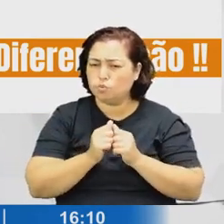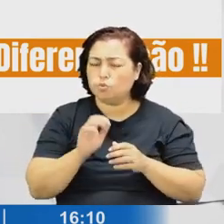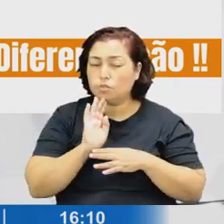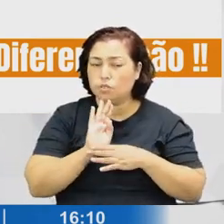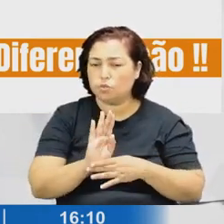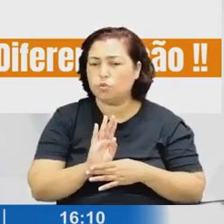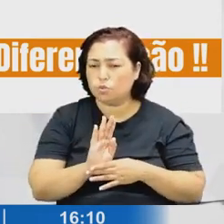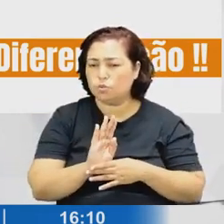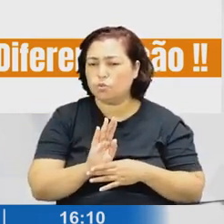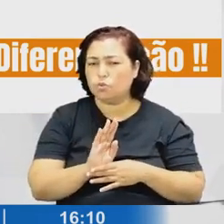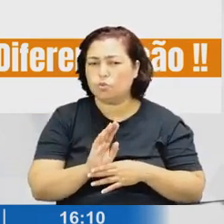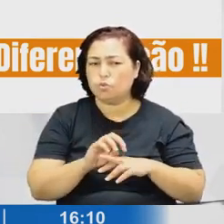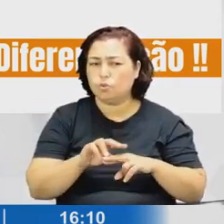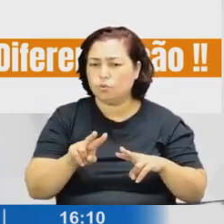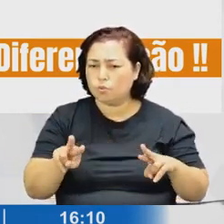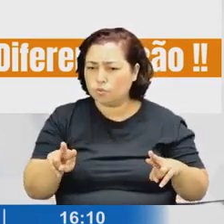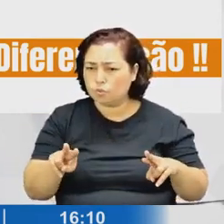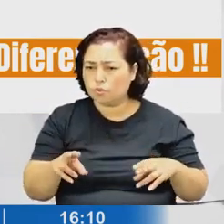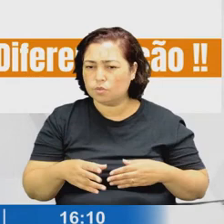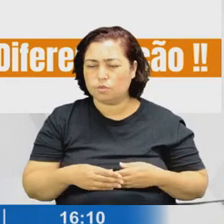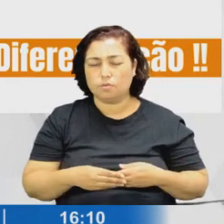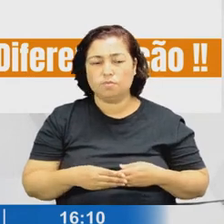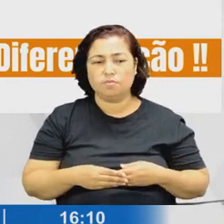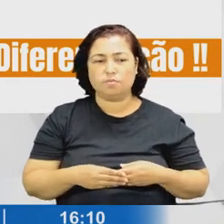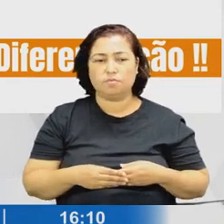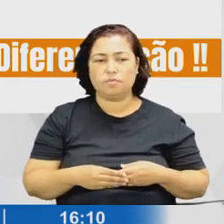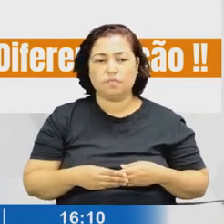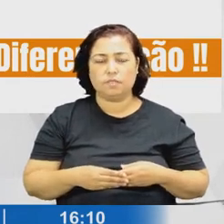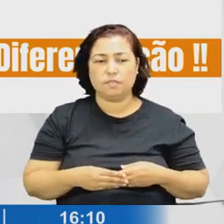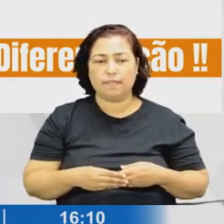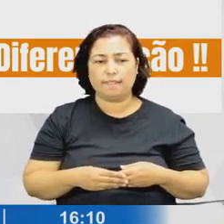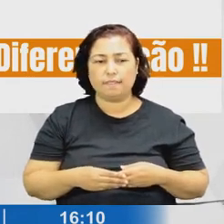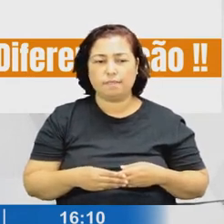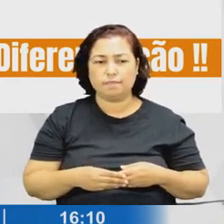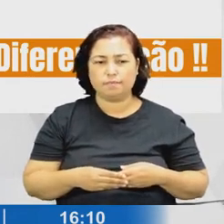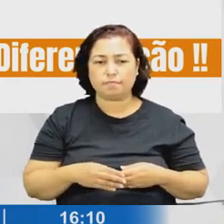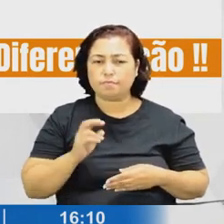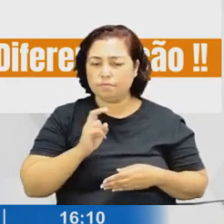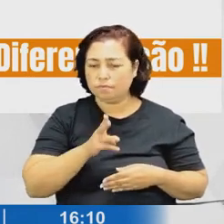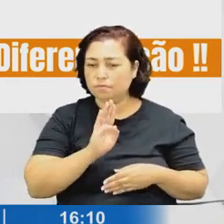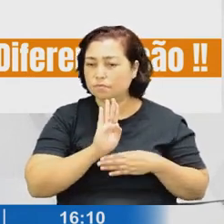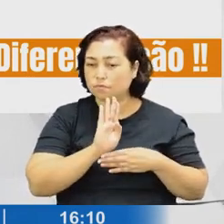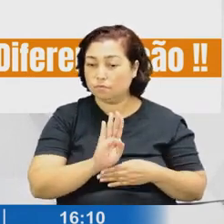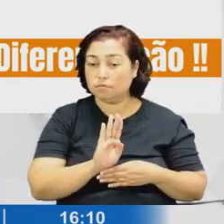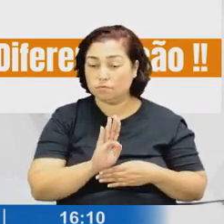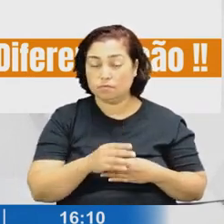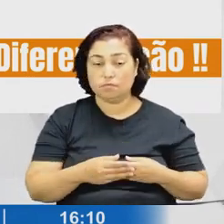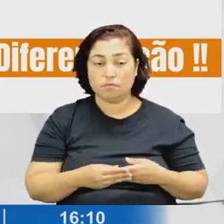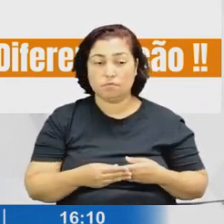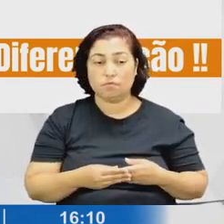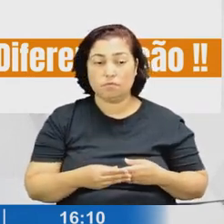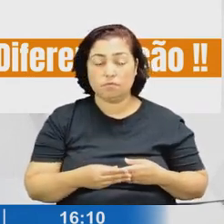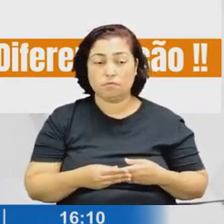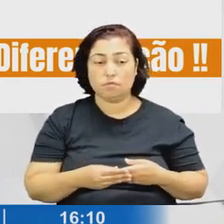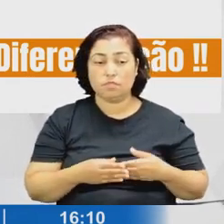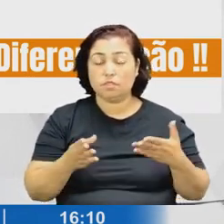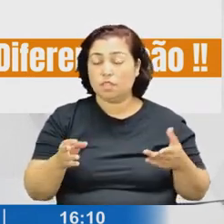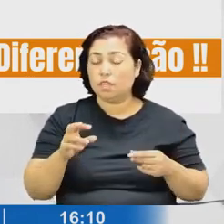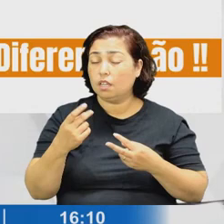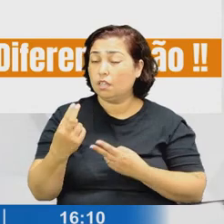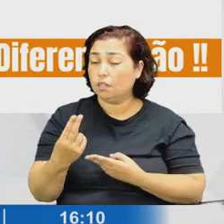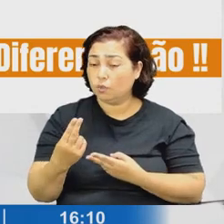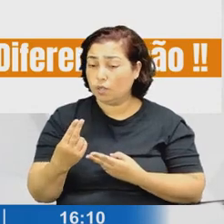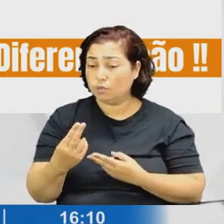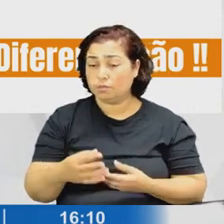momento de separação de crise de identidade de falta financeira mesmo qualquer coisa aquela pessoa tá sempre ali a pessoa pode chegar e falar mal é a mesma coisa